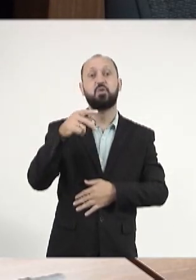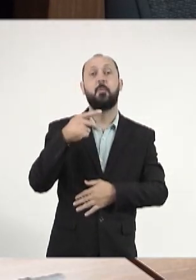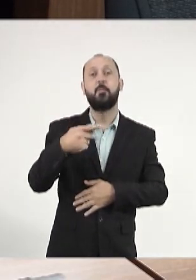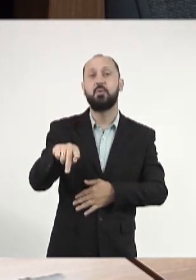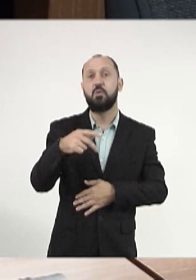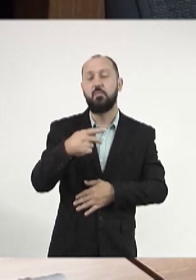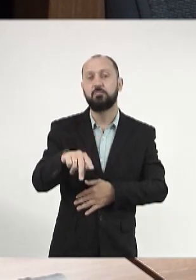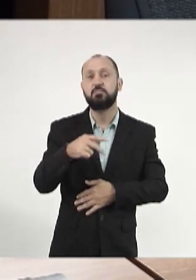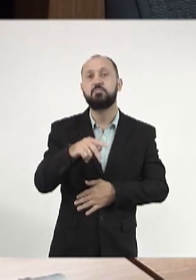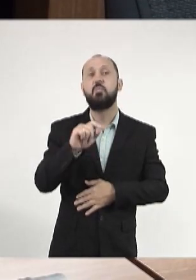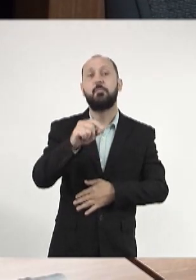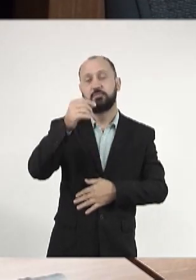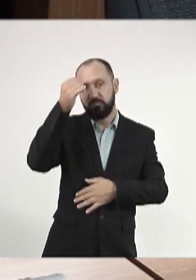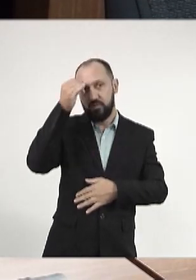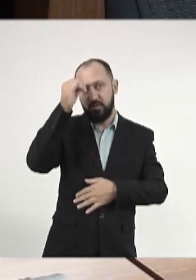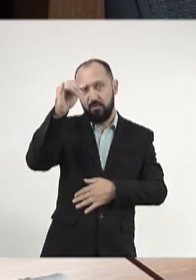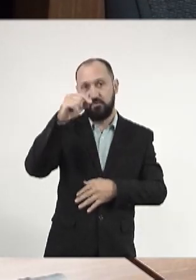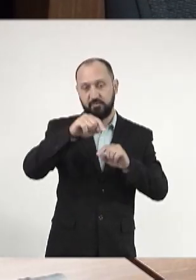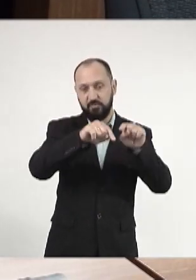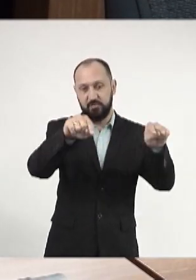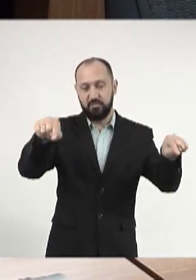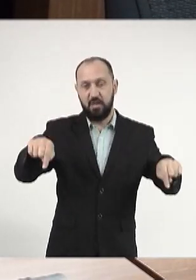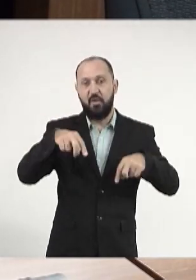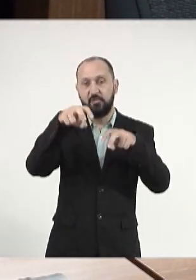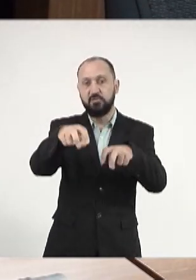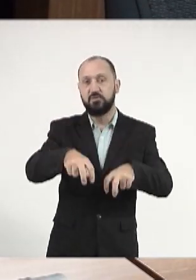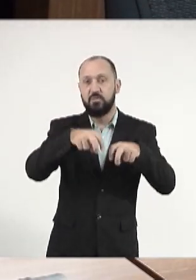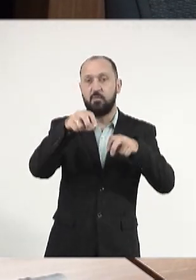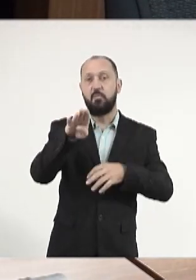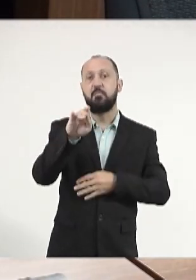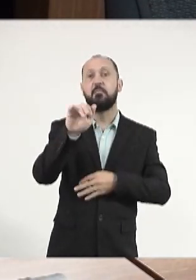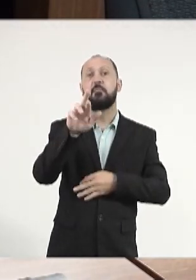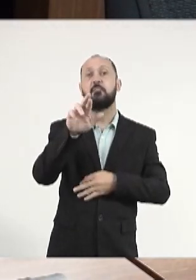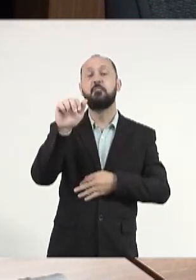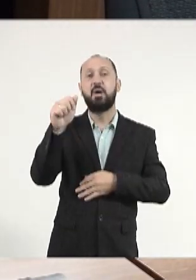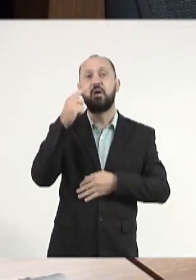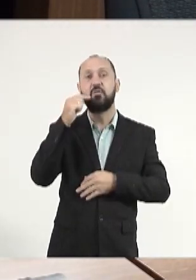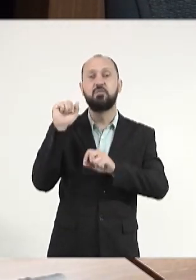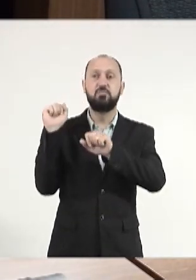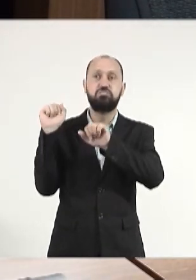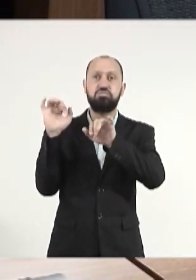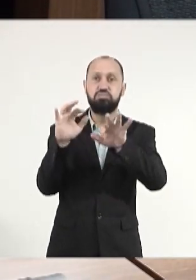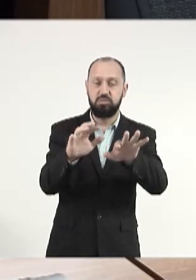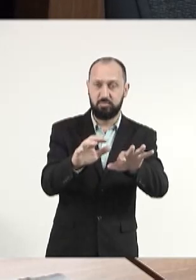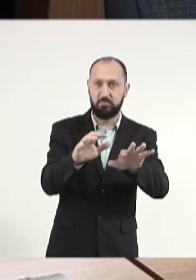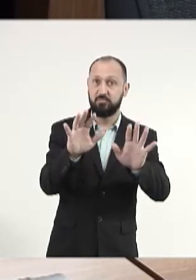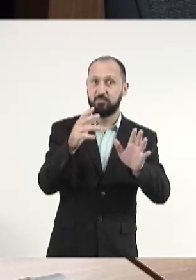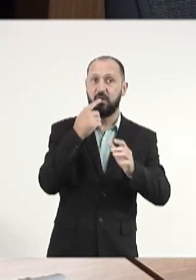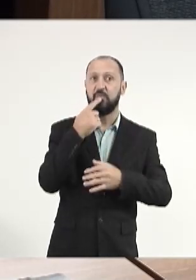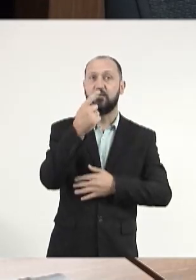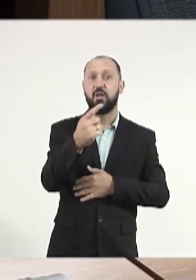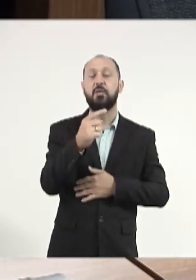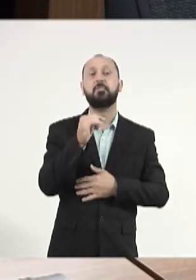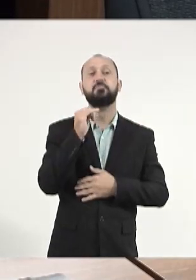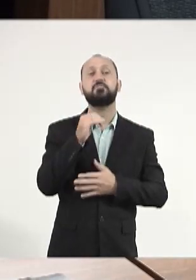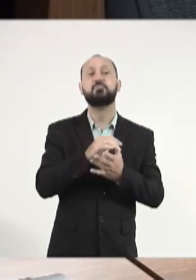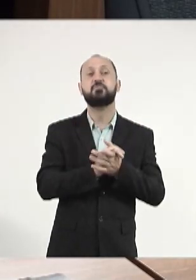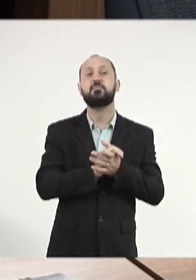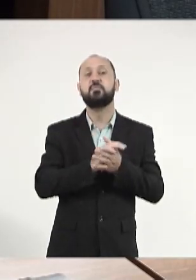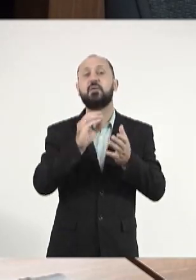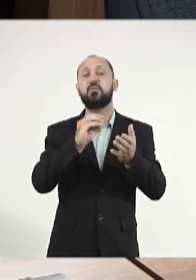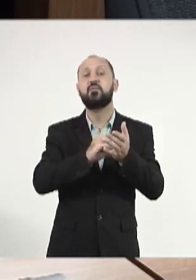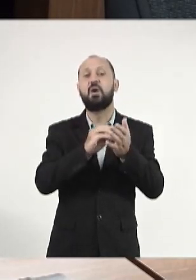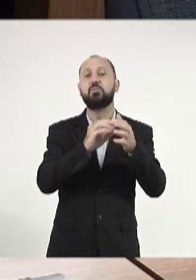Porã para evitar que a Fazenda Barra fosse invadida. Dizer ao senhor presidente,